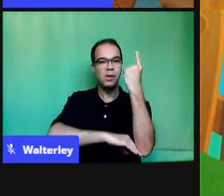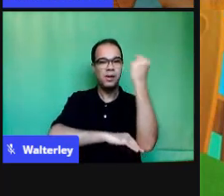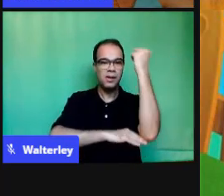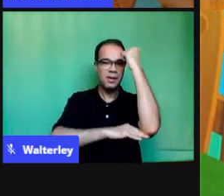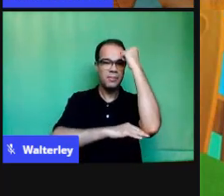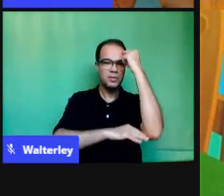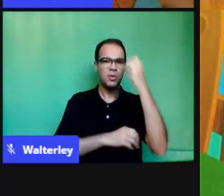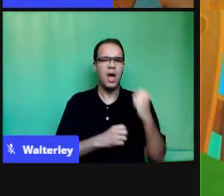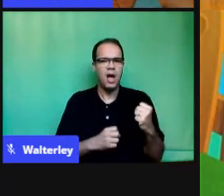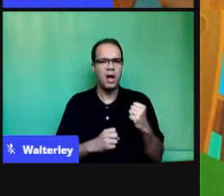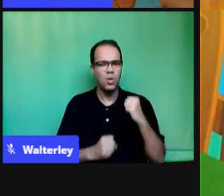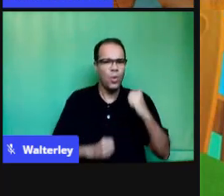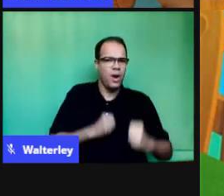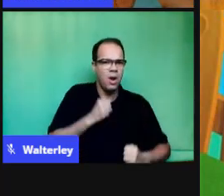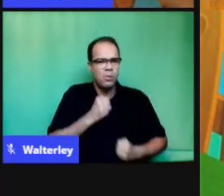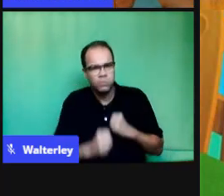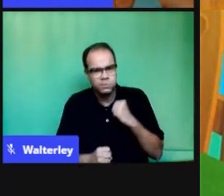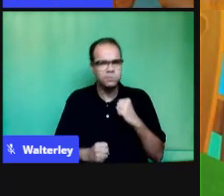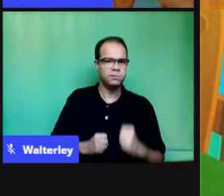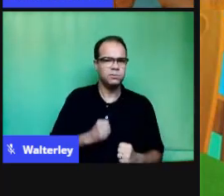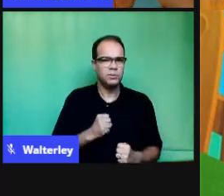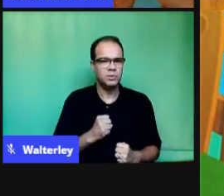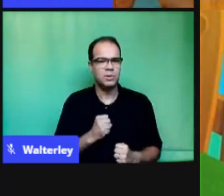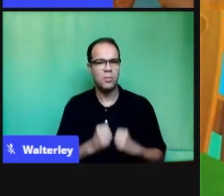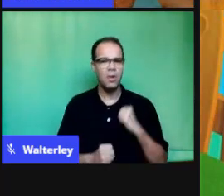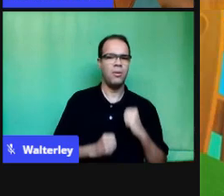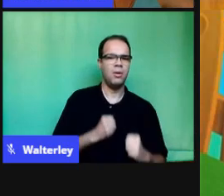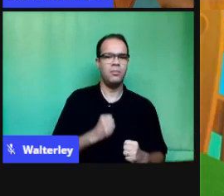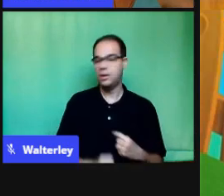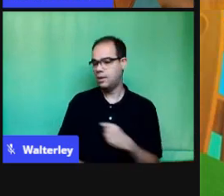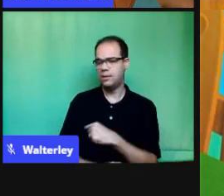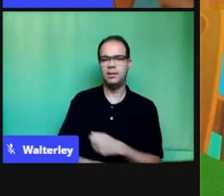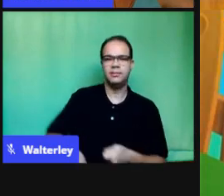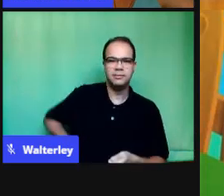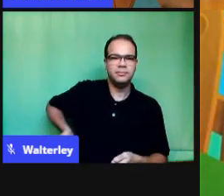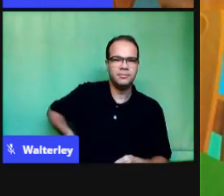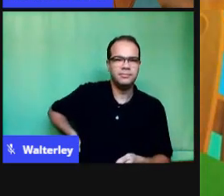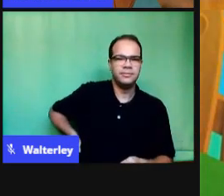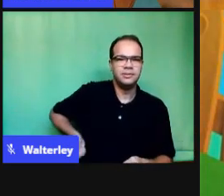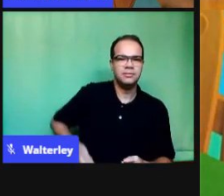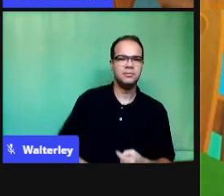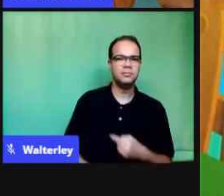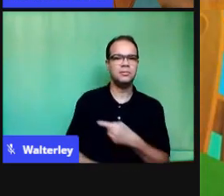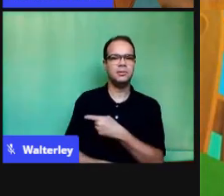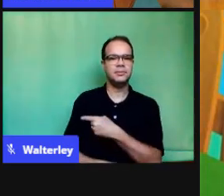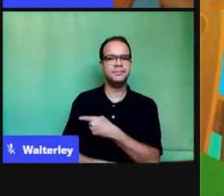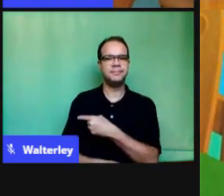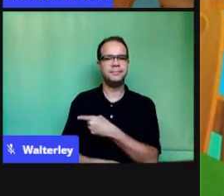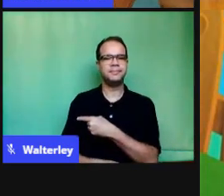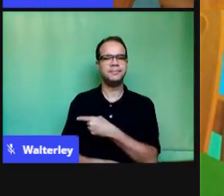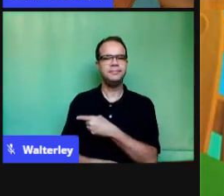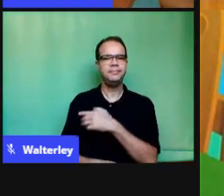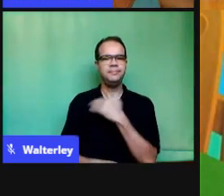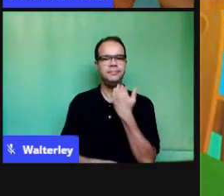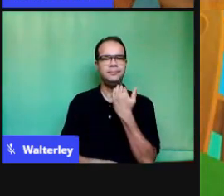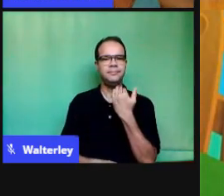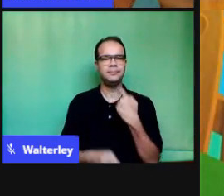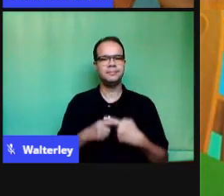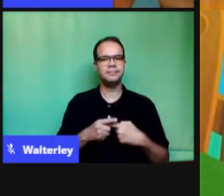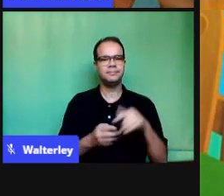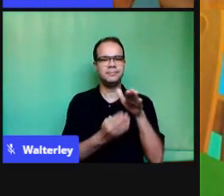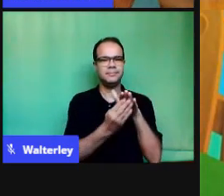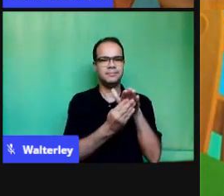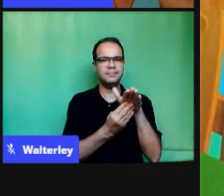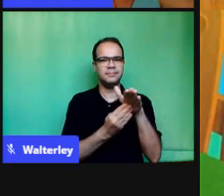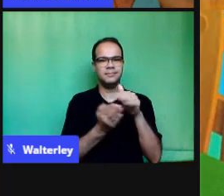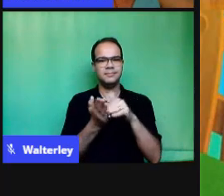para correr na cabeça. Né? Então, lembrar de oferecer água para esses animais quando for passear com eles. O